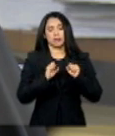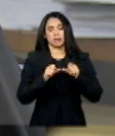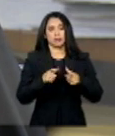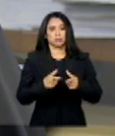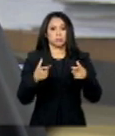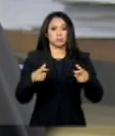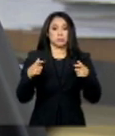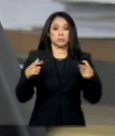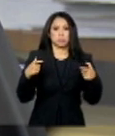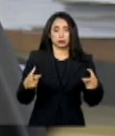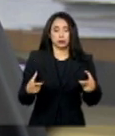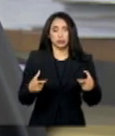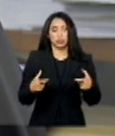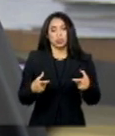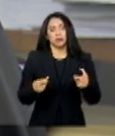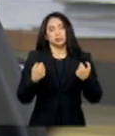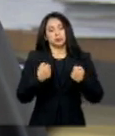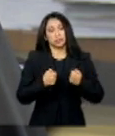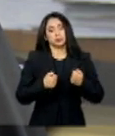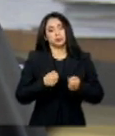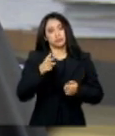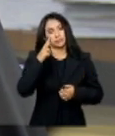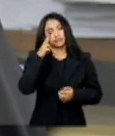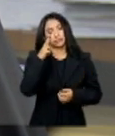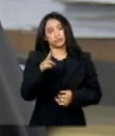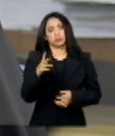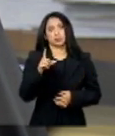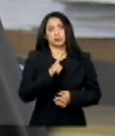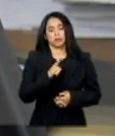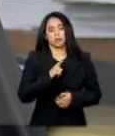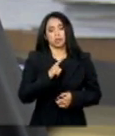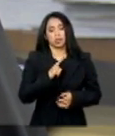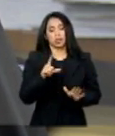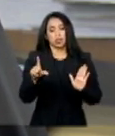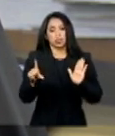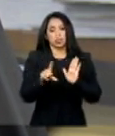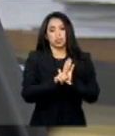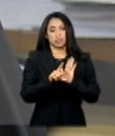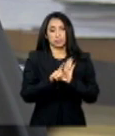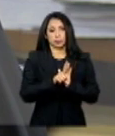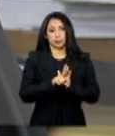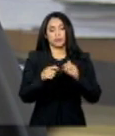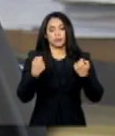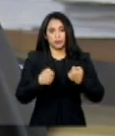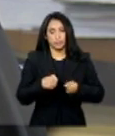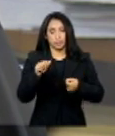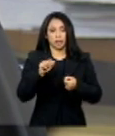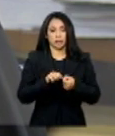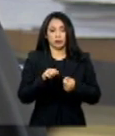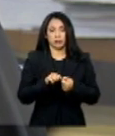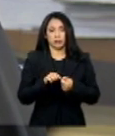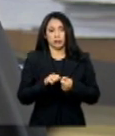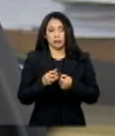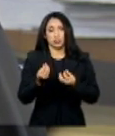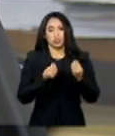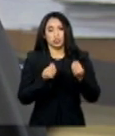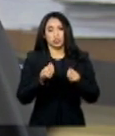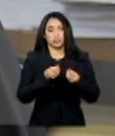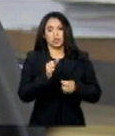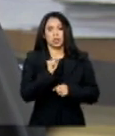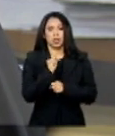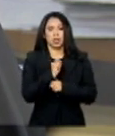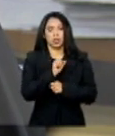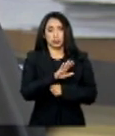reconhecido uma margem larga de discricionariedade do legislador para estabelecer as medidas aplicáveis ao adolescente